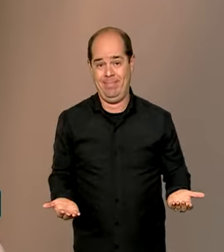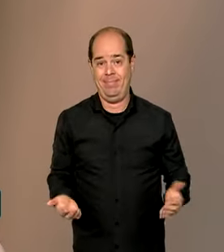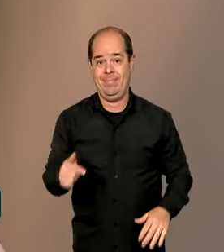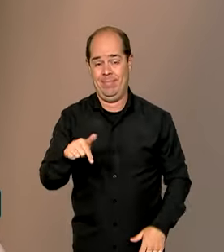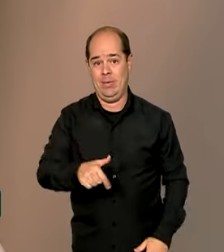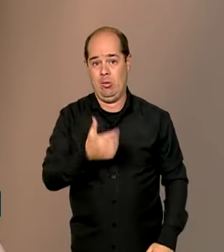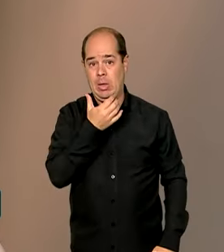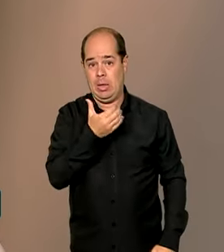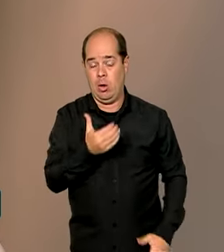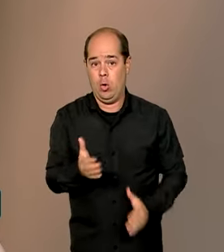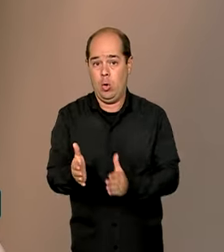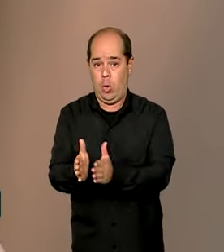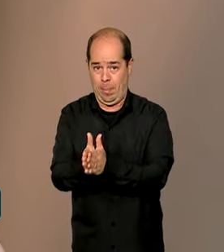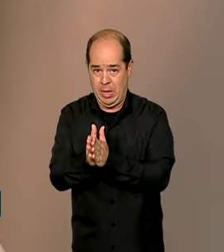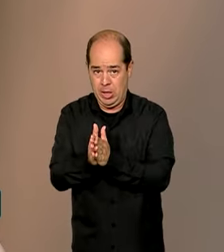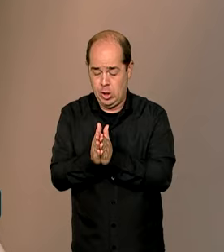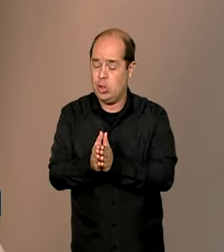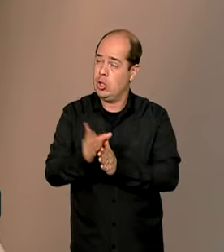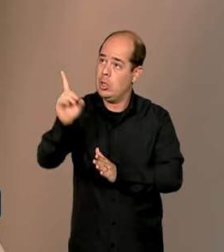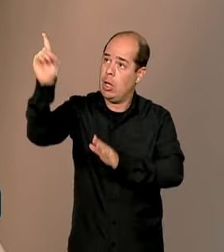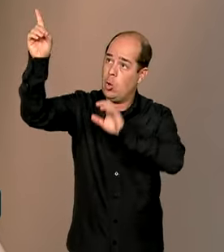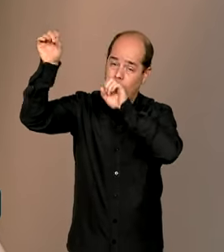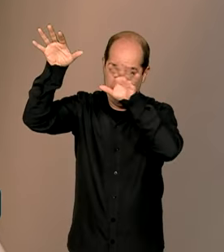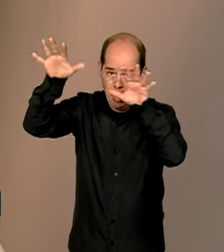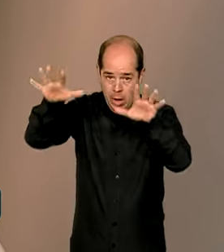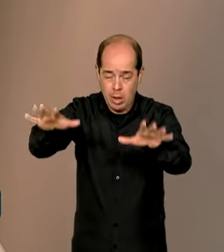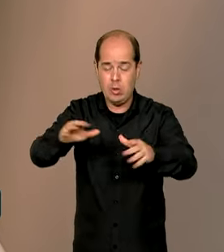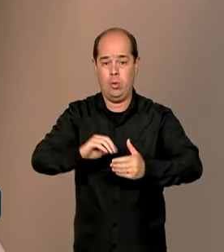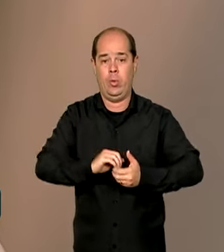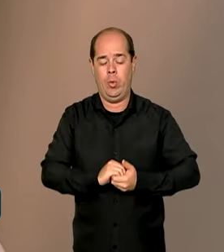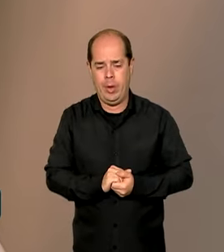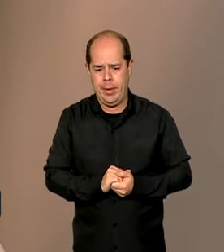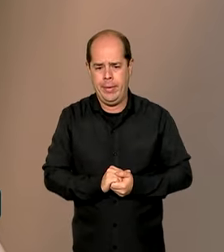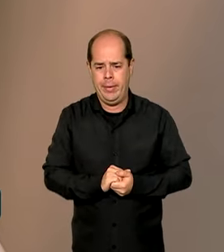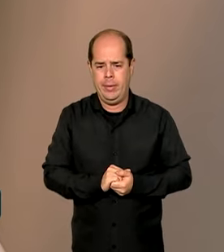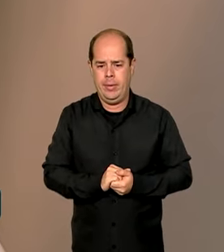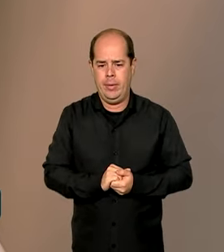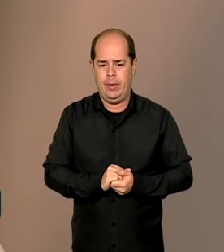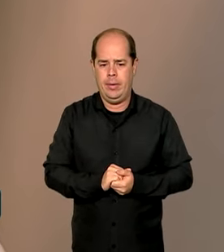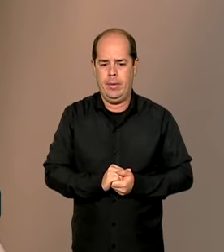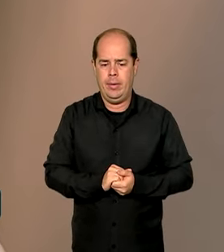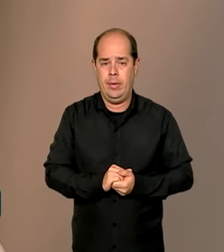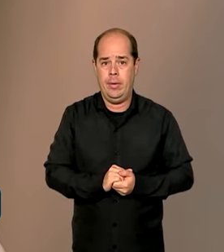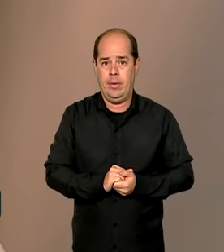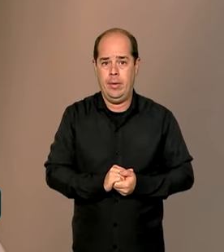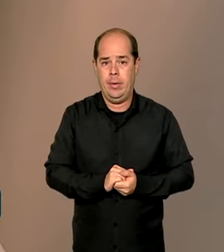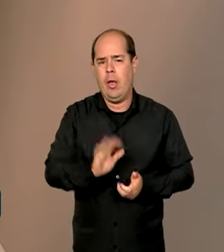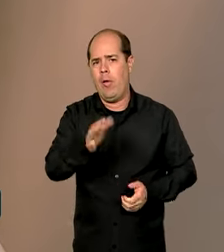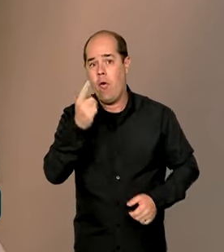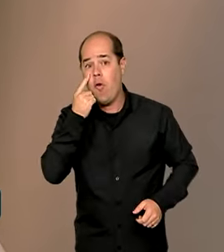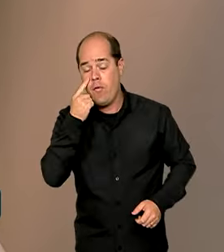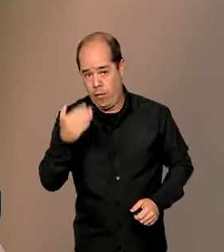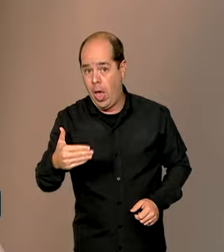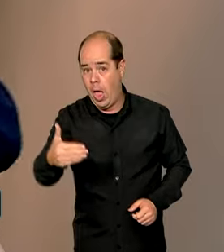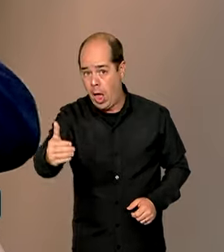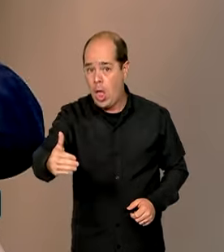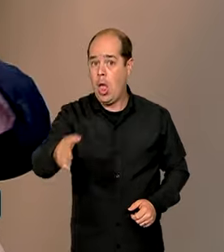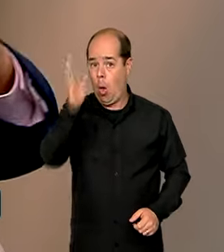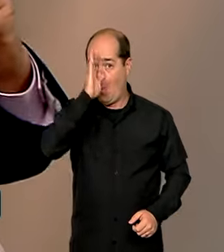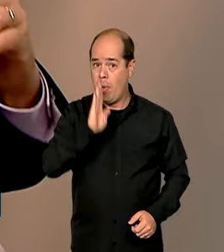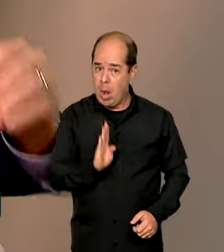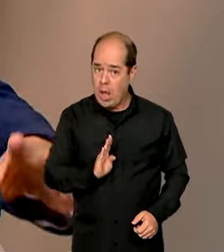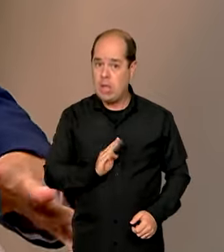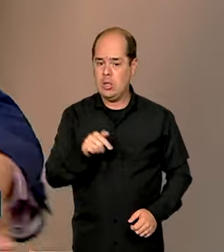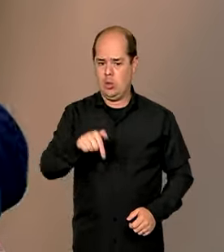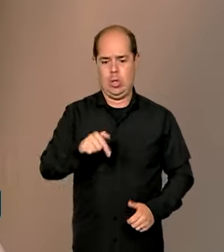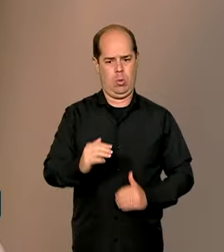Deus possa nos abençoar. Mas vejam só, o Brasil vai seguir crescendo. Você que é empresário, que tem um